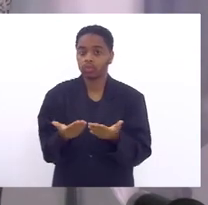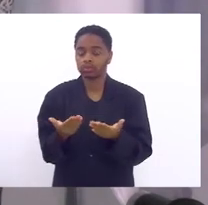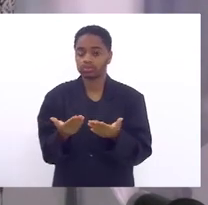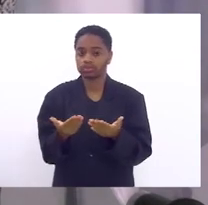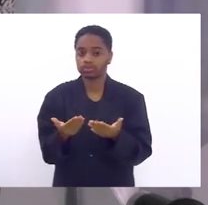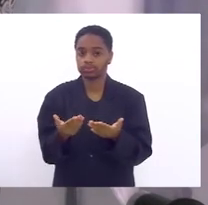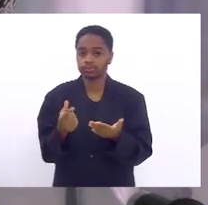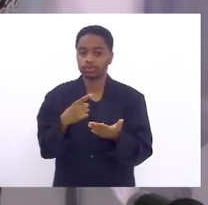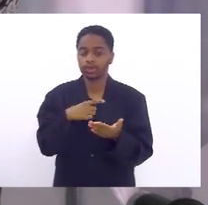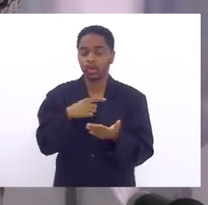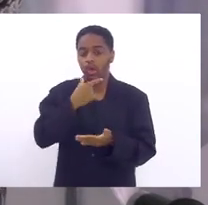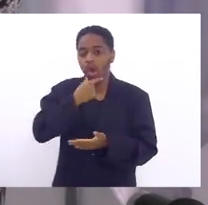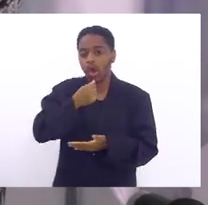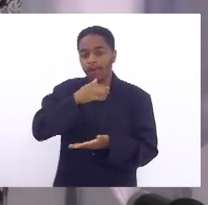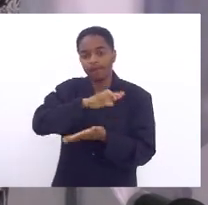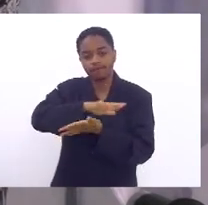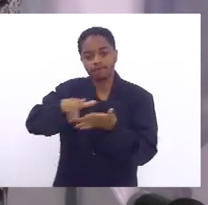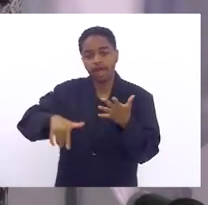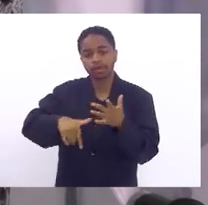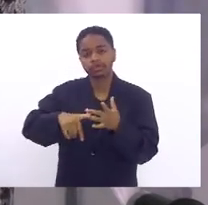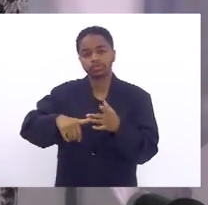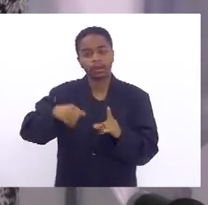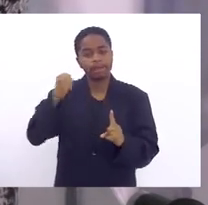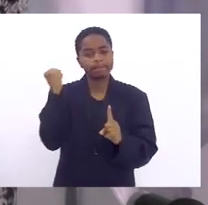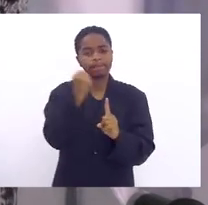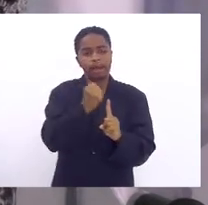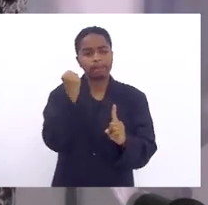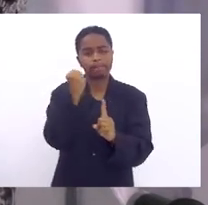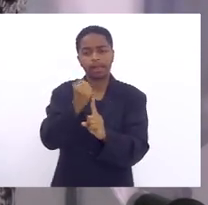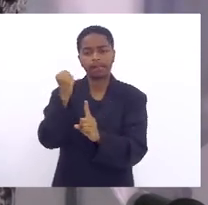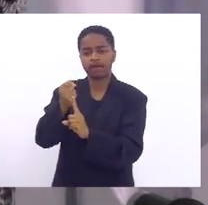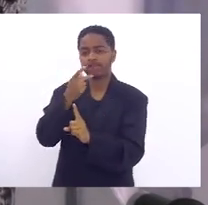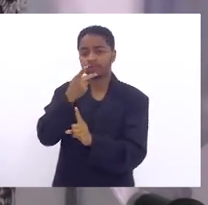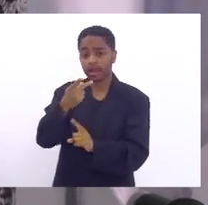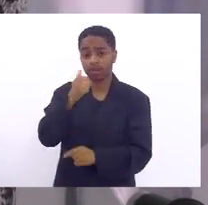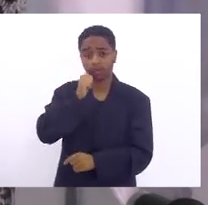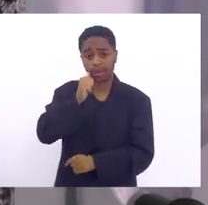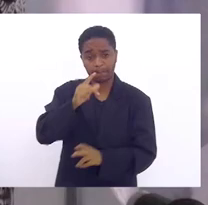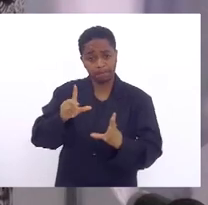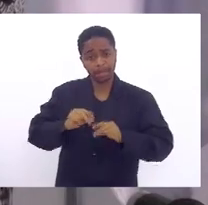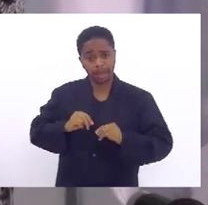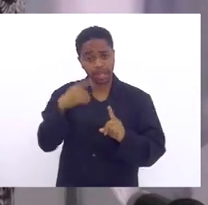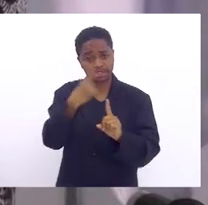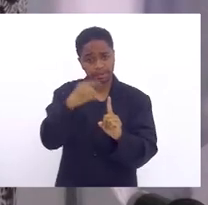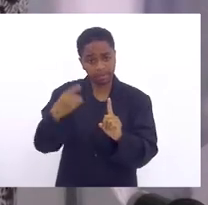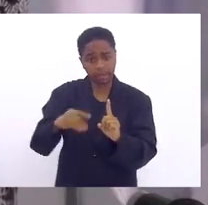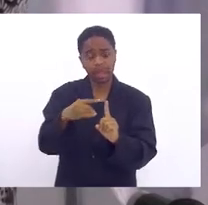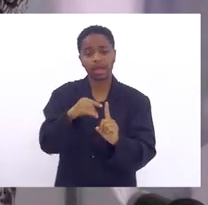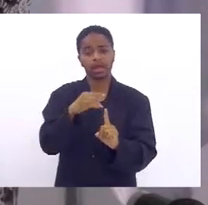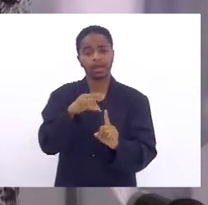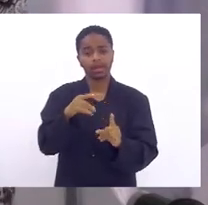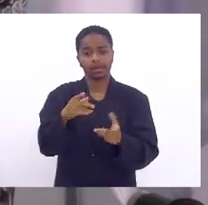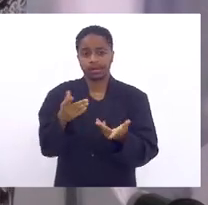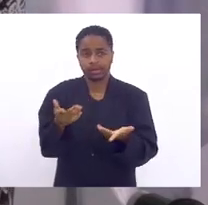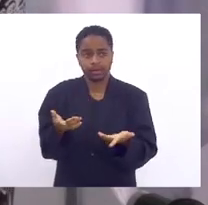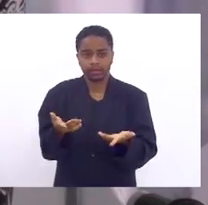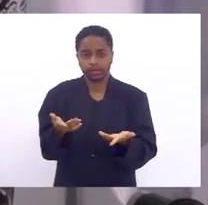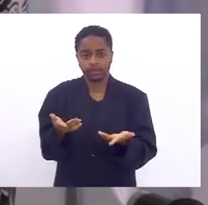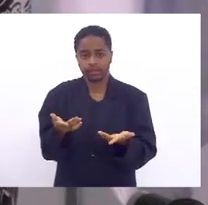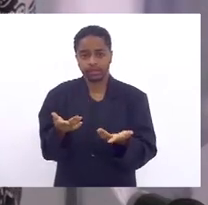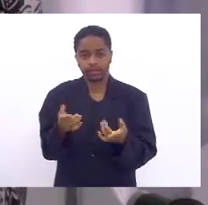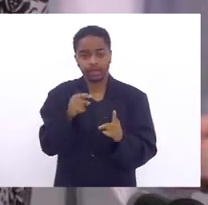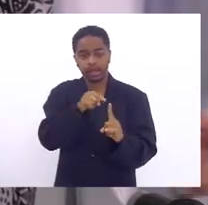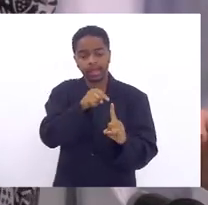ter vários homens agressores dizendo que a mulher merecia apanhar que foi eh que